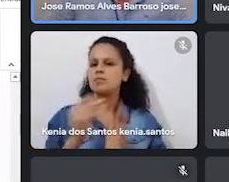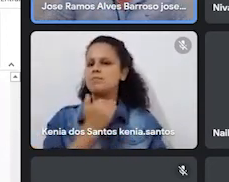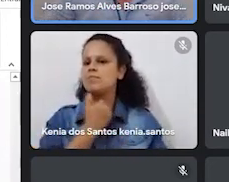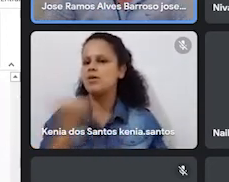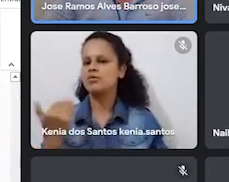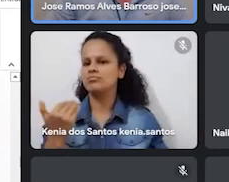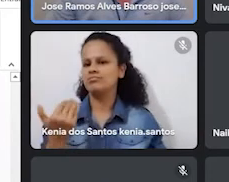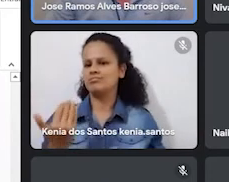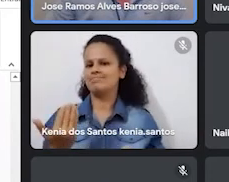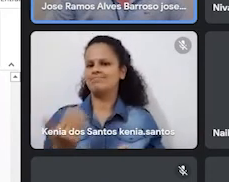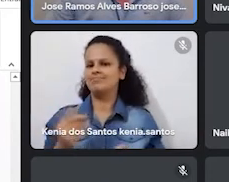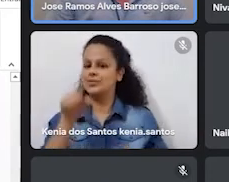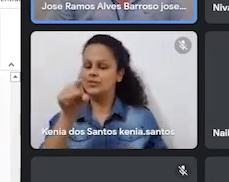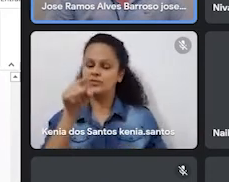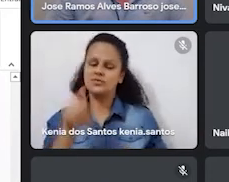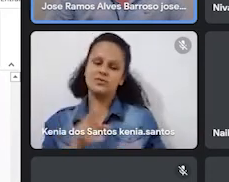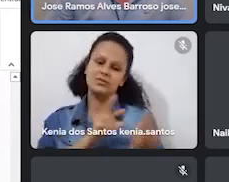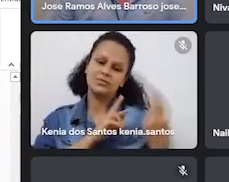trabalhador.